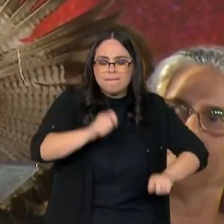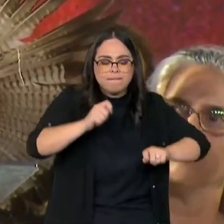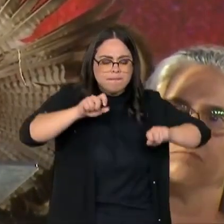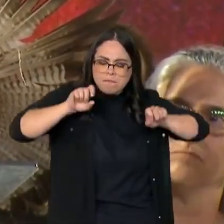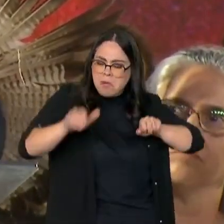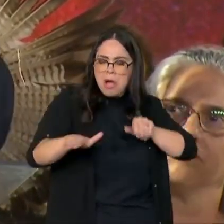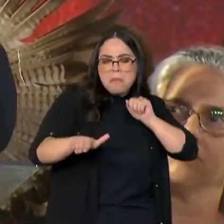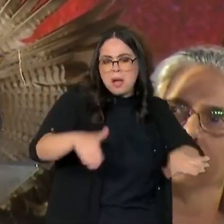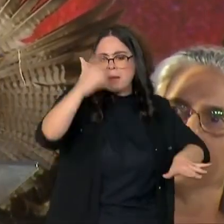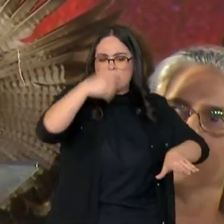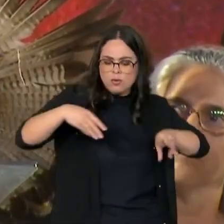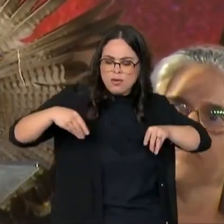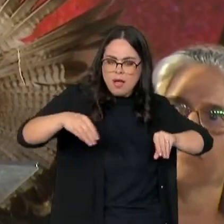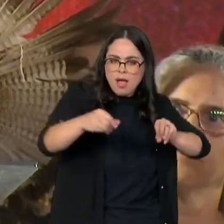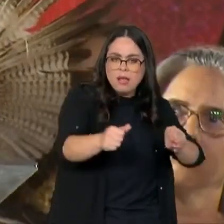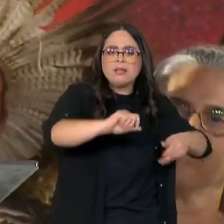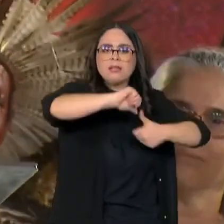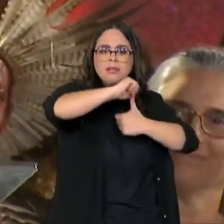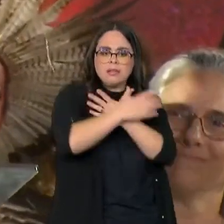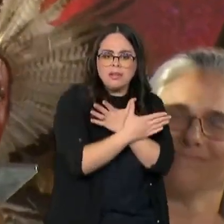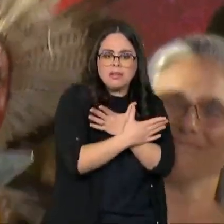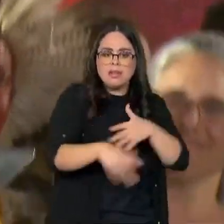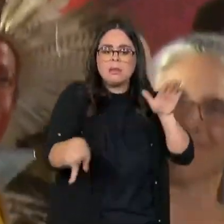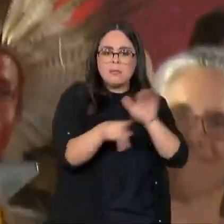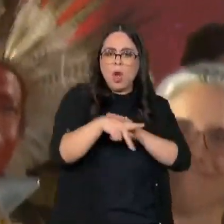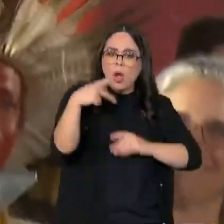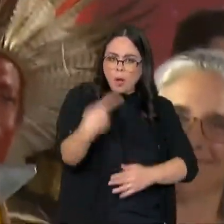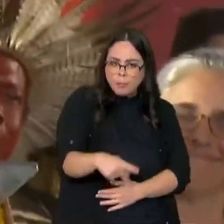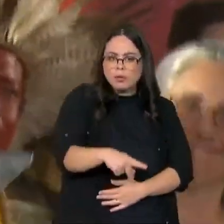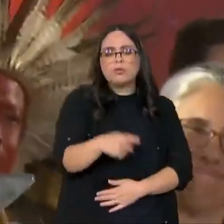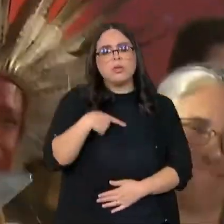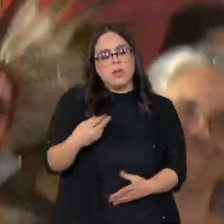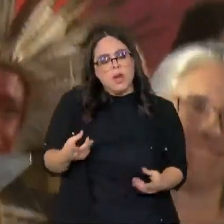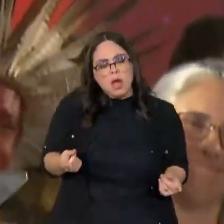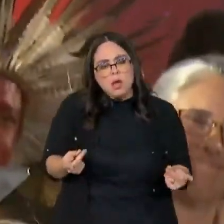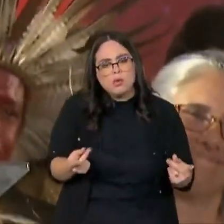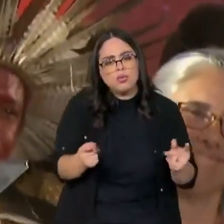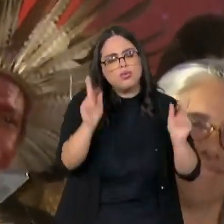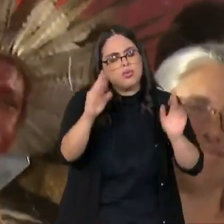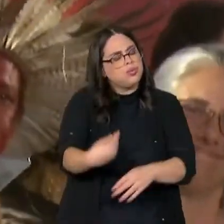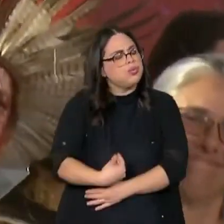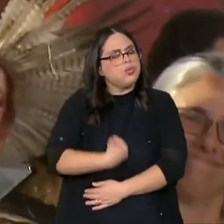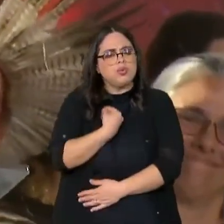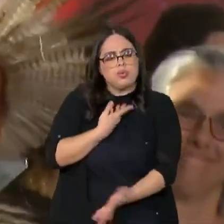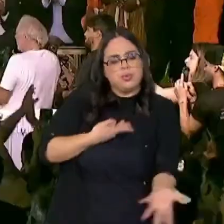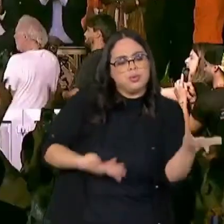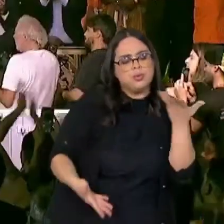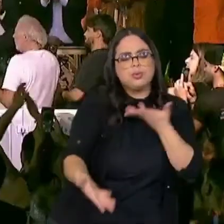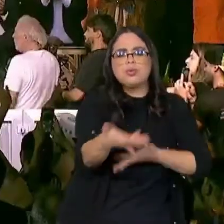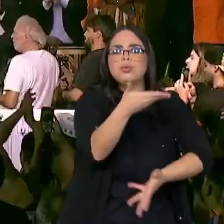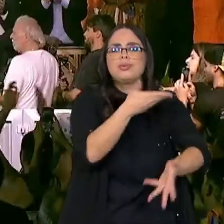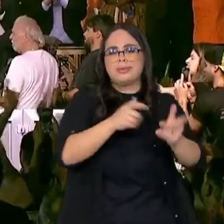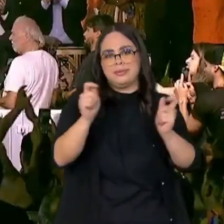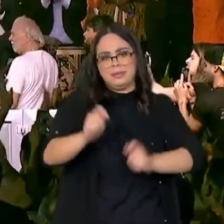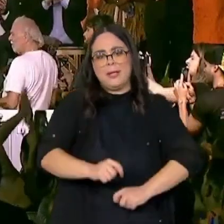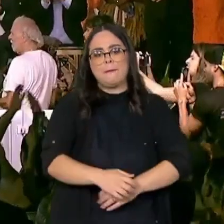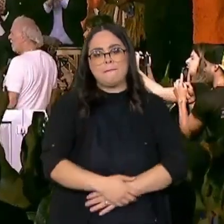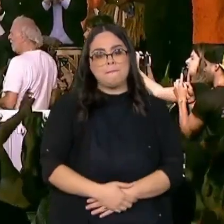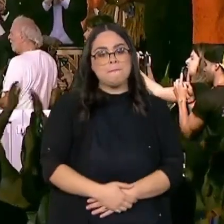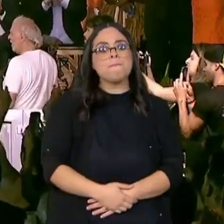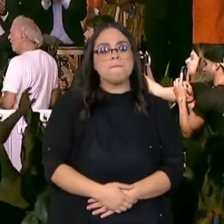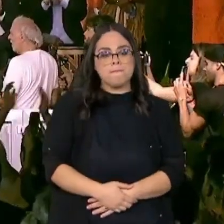desintrusar as terras do Pinambás para que vocês possam viver com muita certeza. Mas